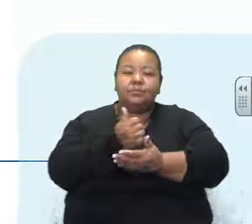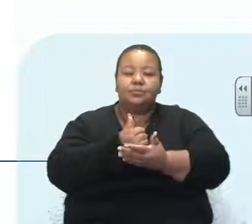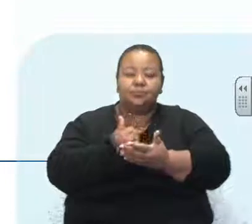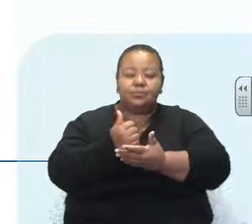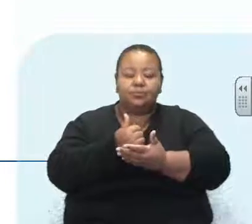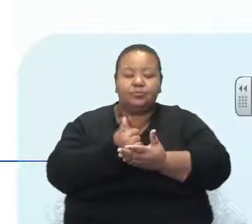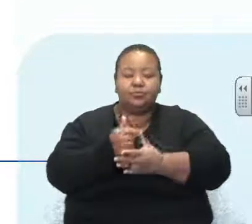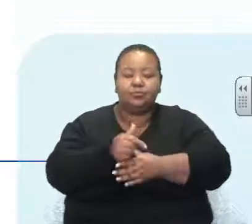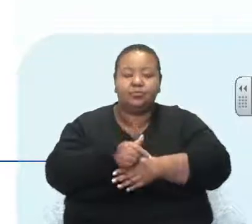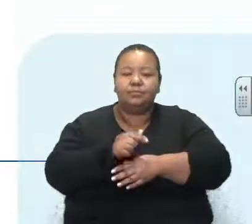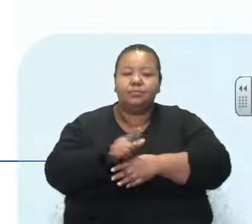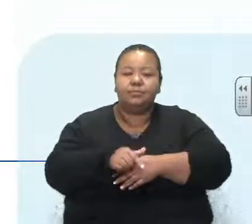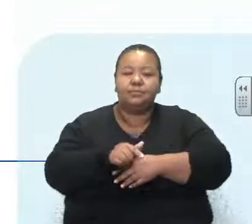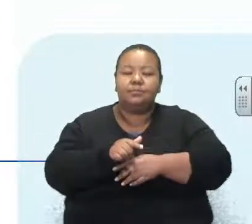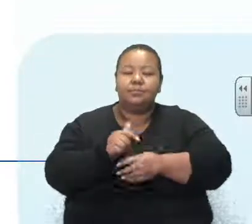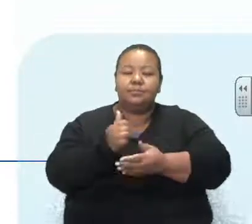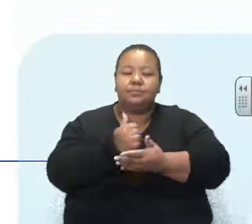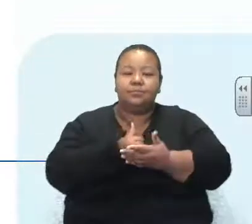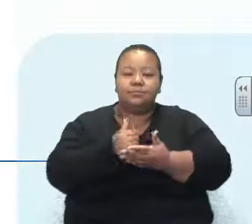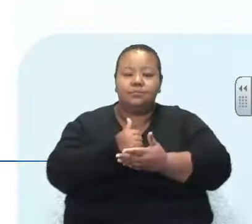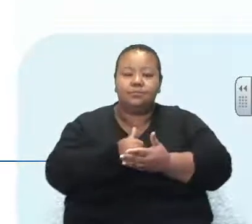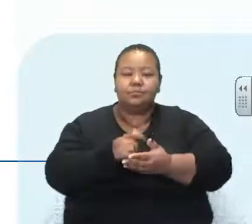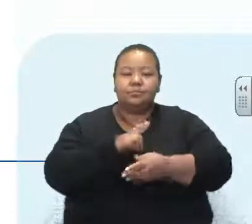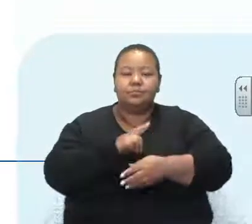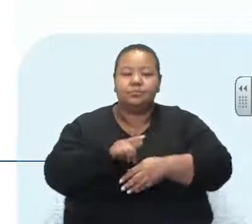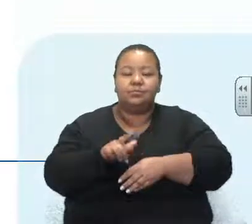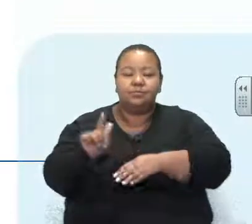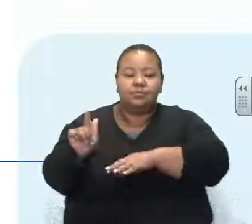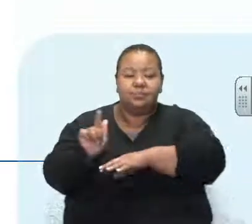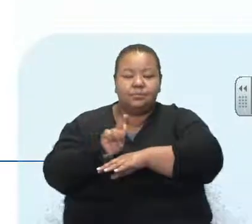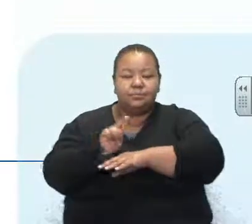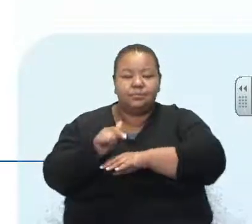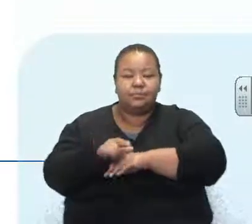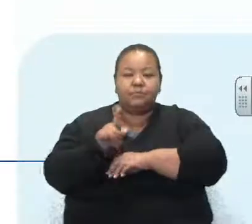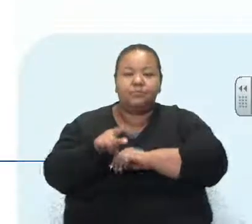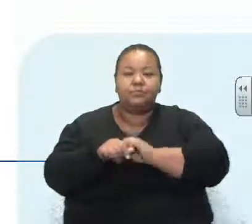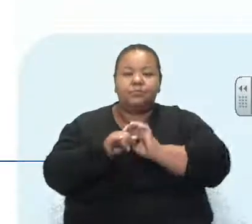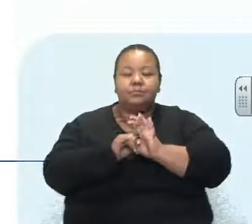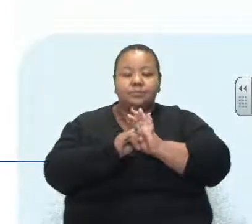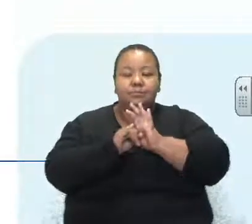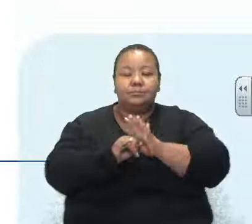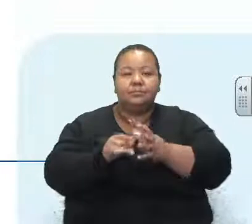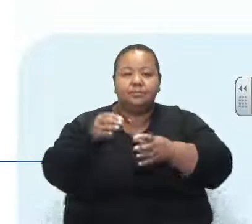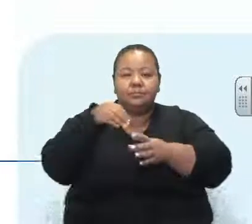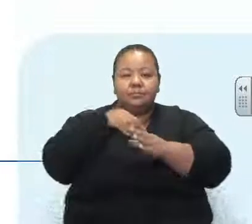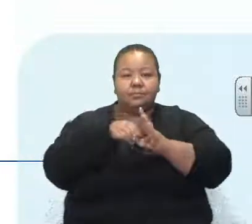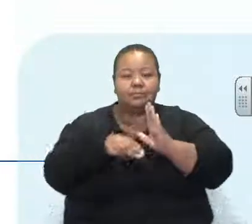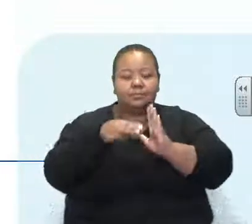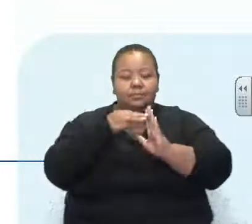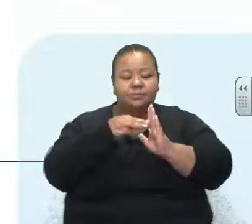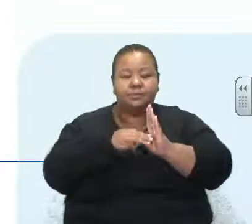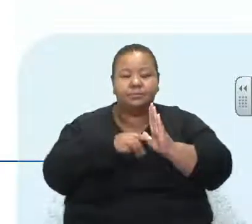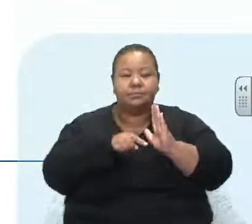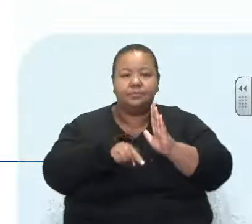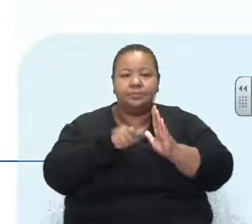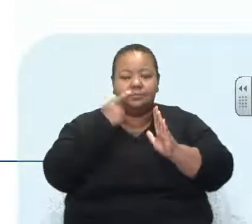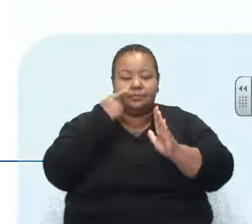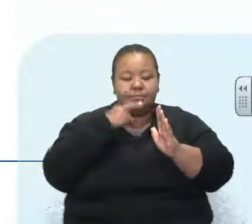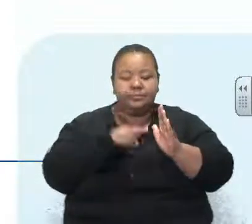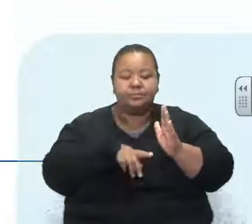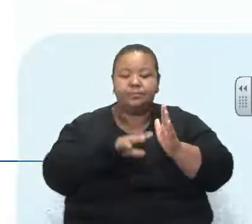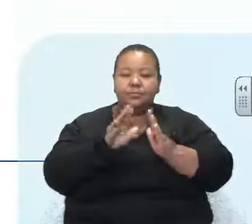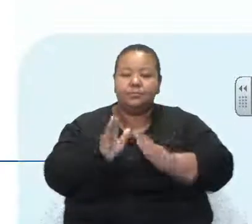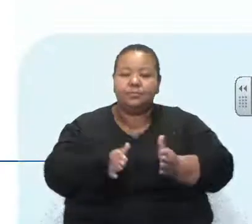com controle, com definição eu tenho gestão. Meus indicadores, dentro da metodologia eu vi a produtividade,